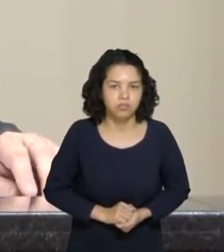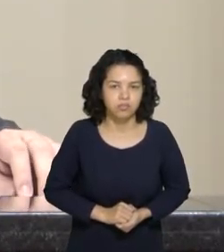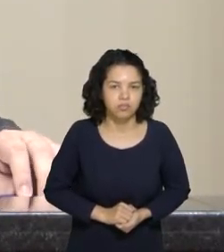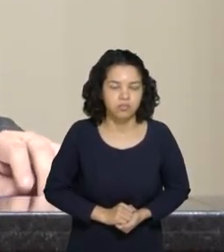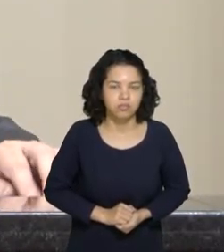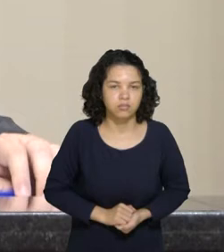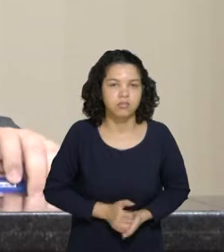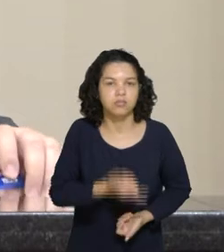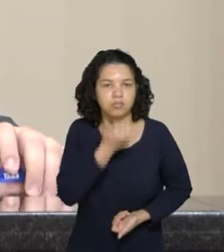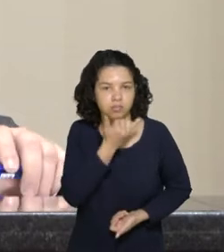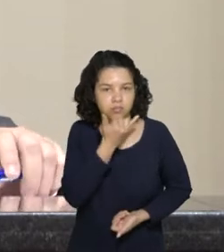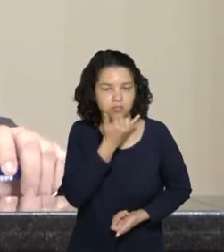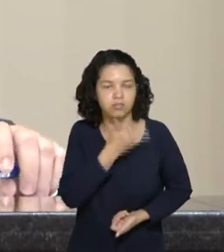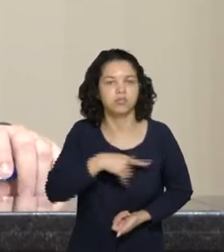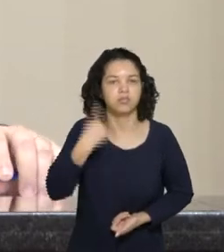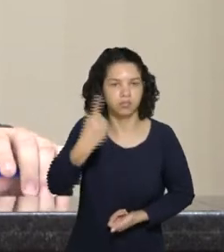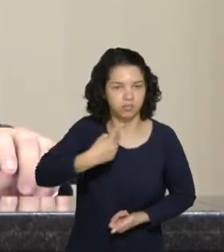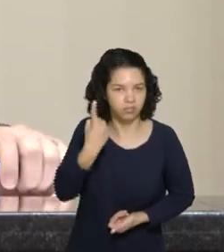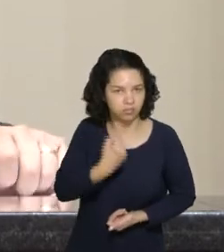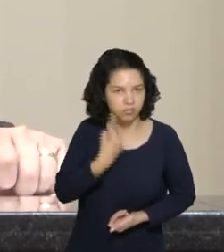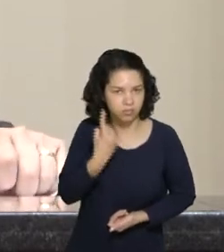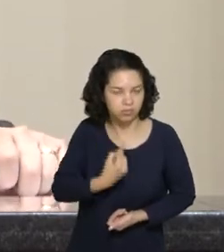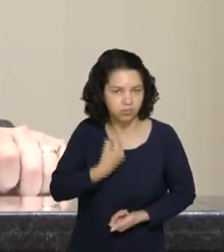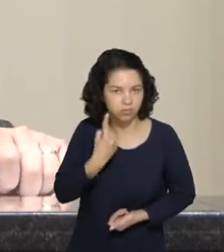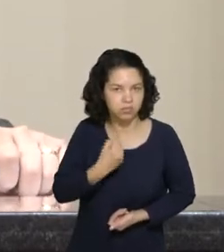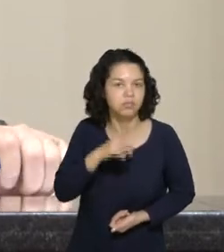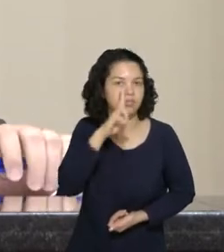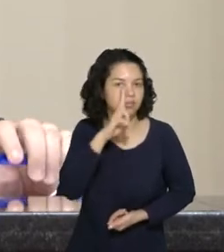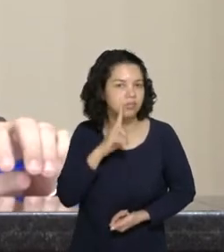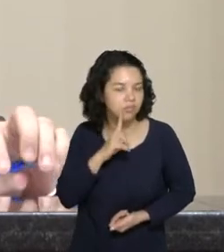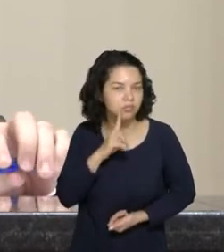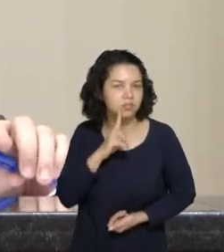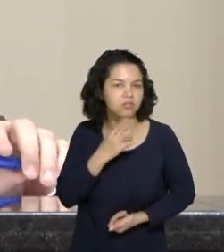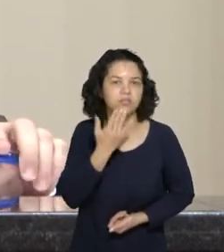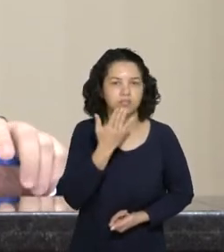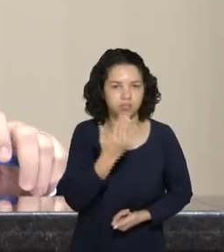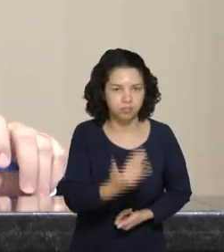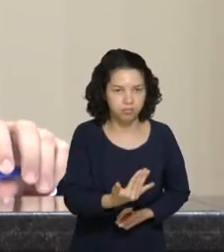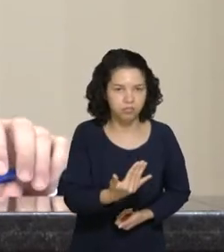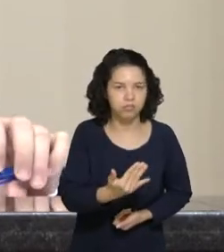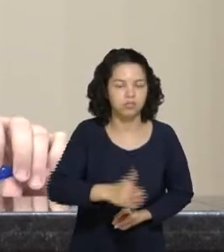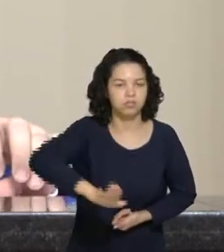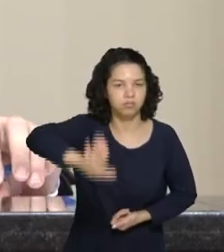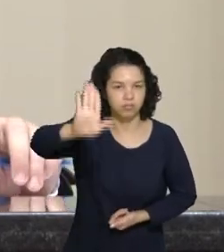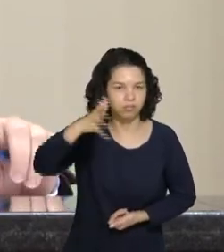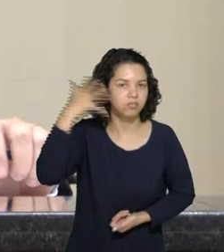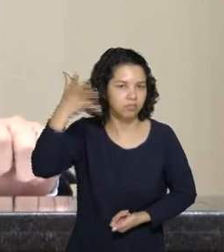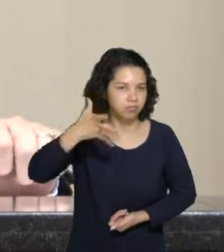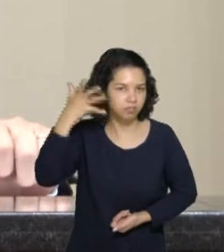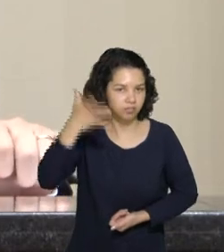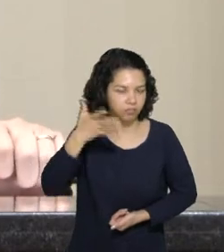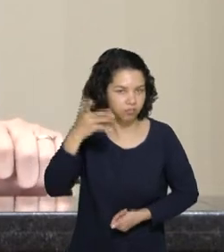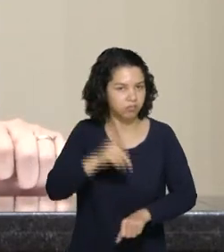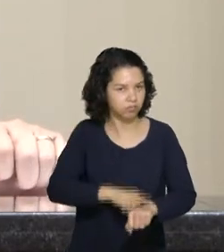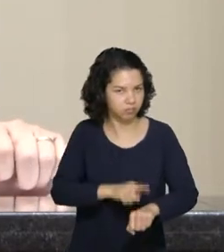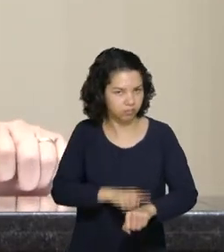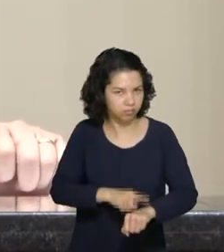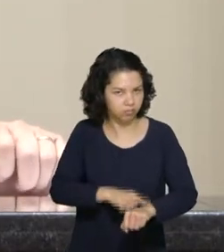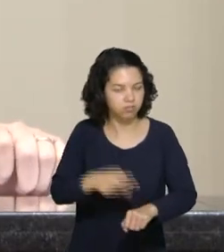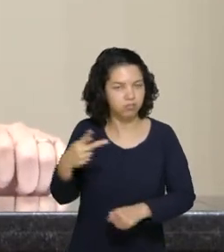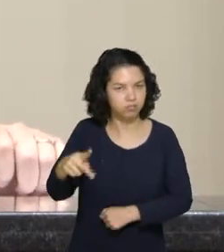Aliás, o deputado Ivan Nats solicita a palavra nas breves